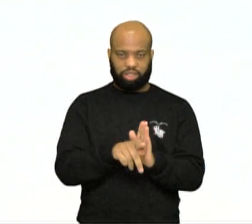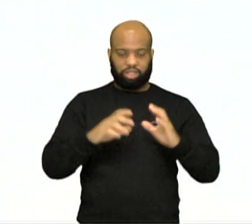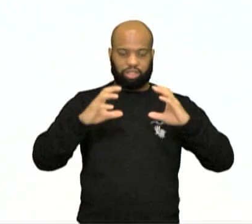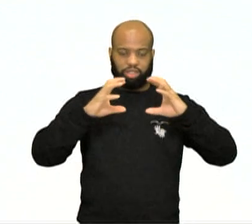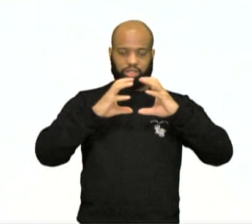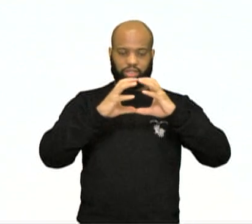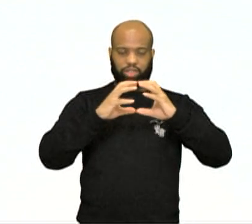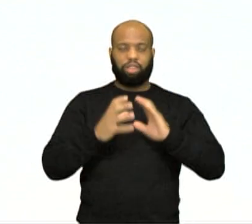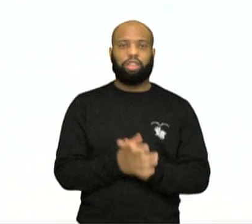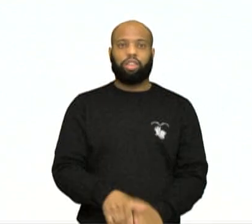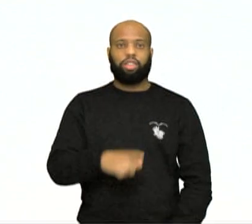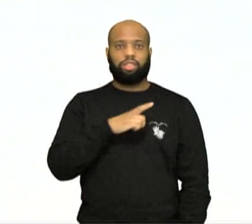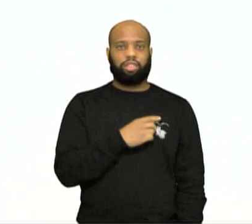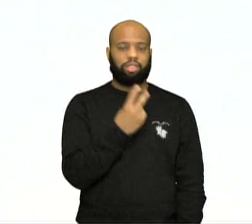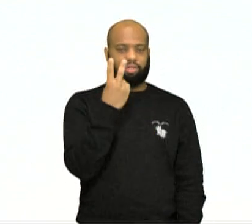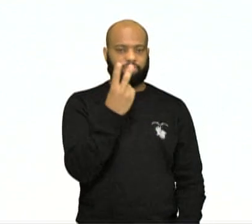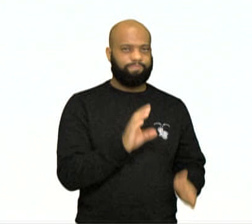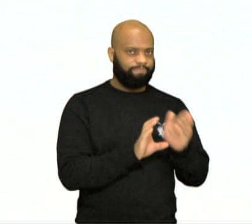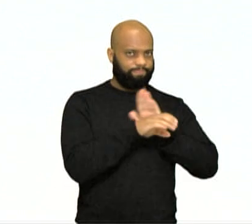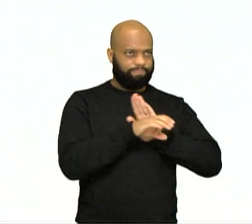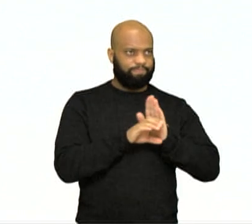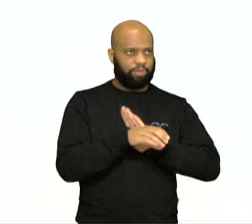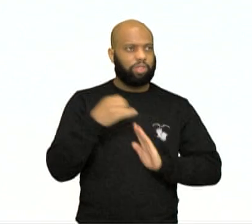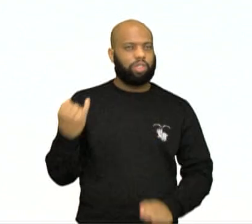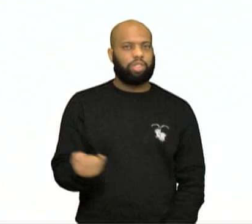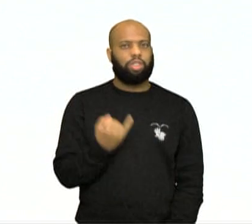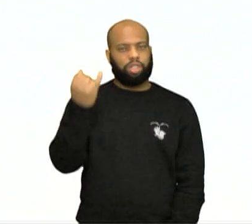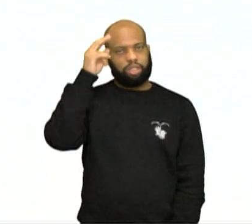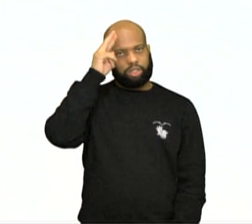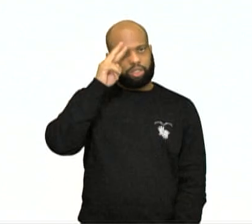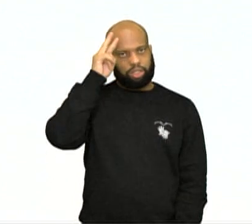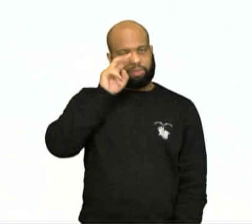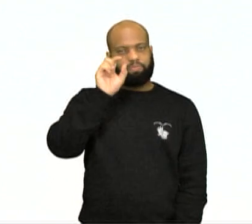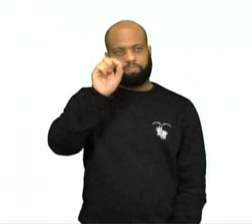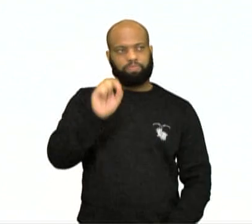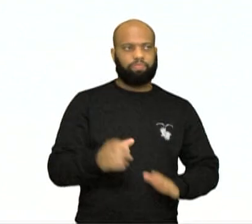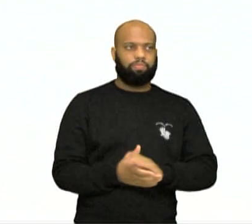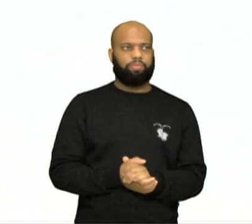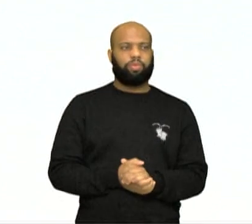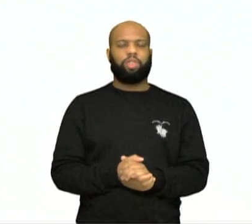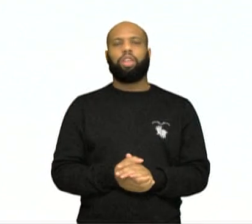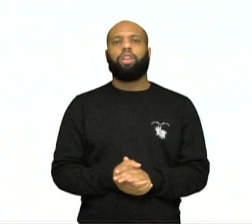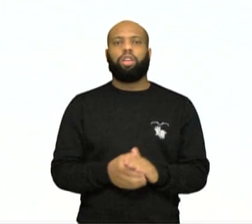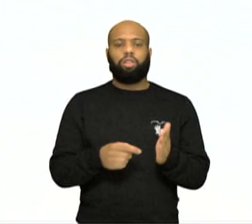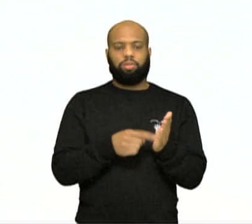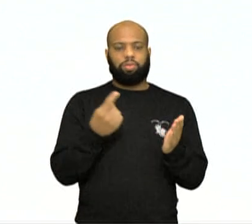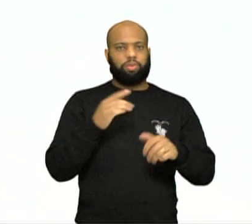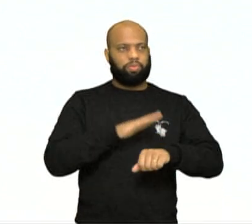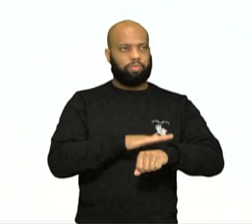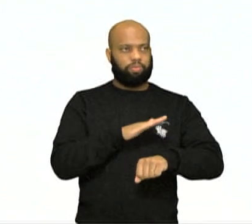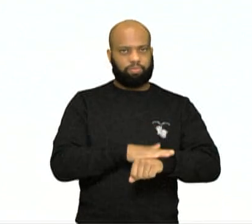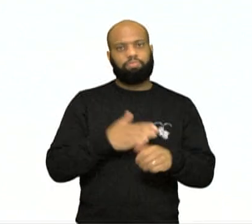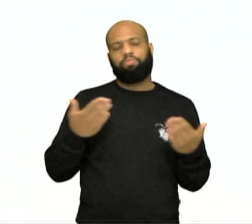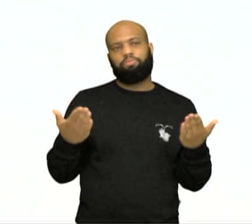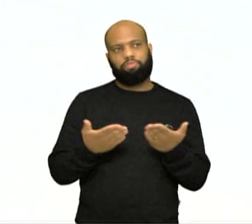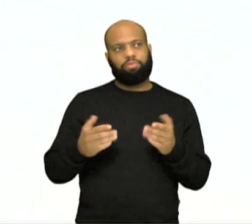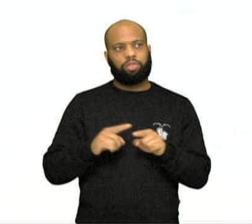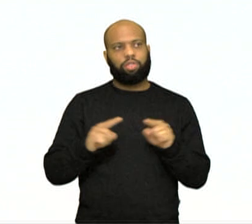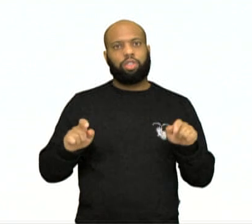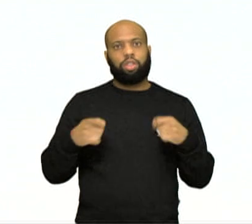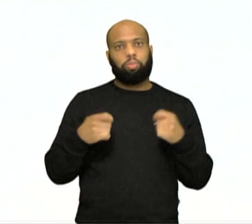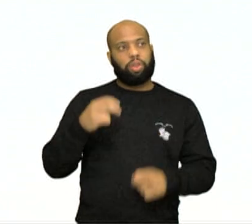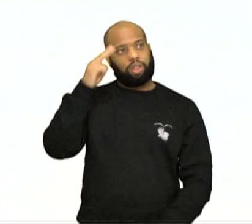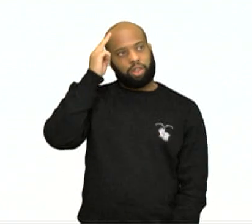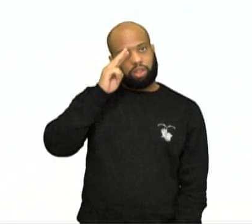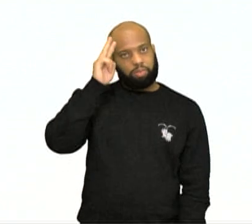nós temos dois conceitos aqui que a gente sempre tem que lembrar, gente, tá? É a primeira vez que está caindo agora, mas a gente precisa